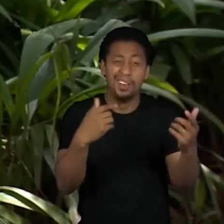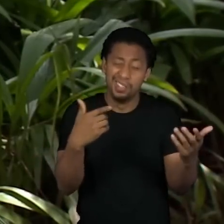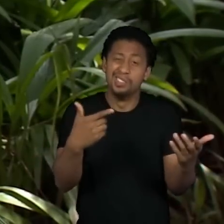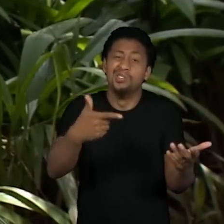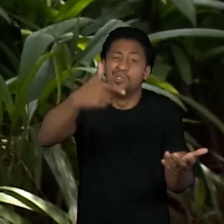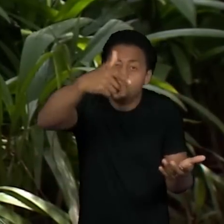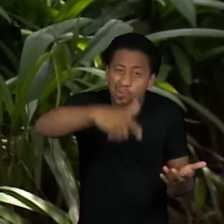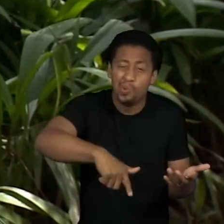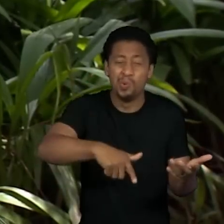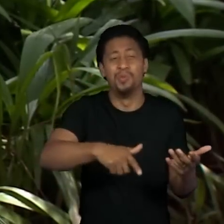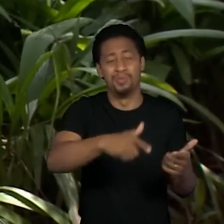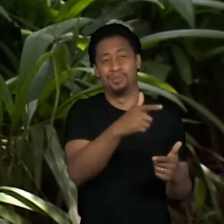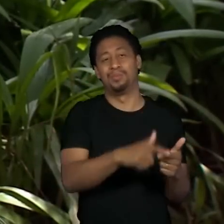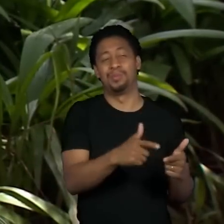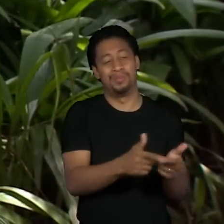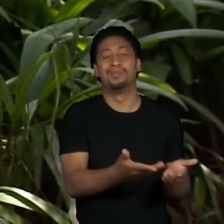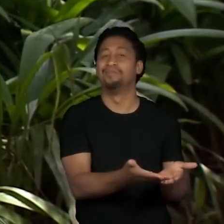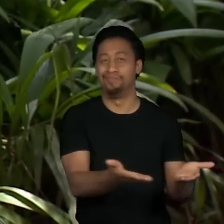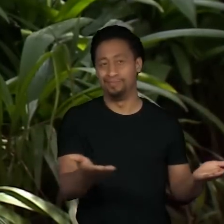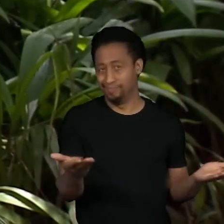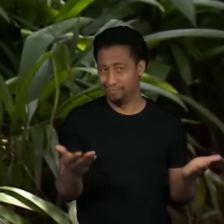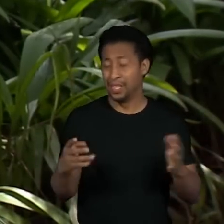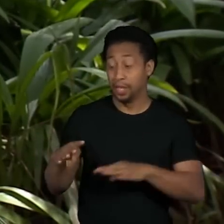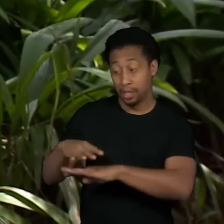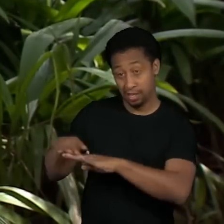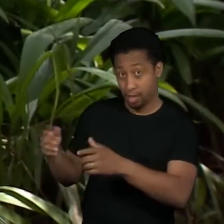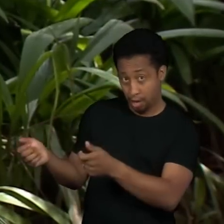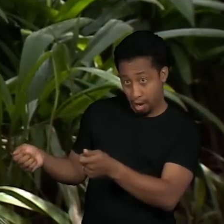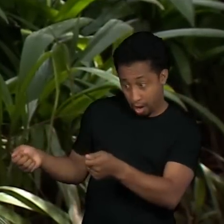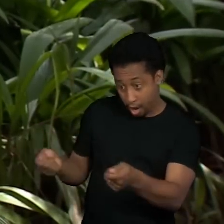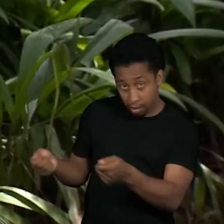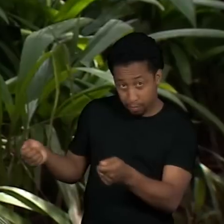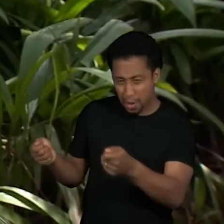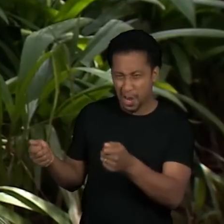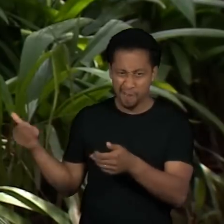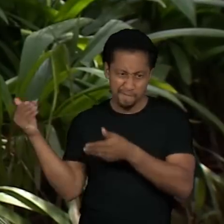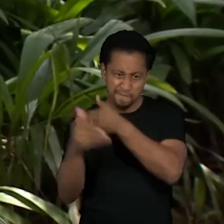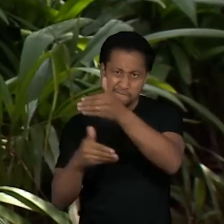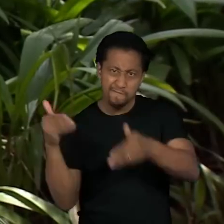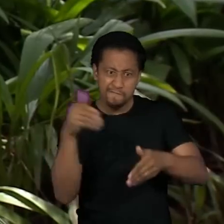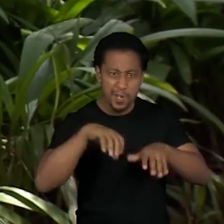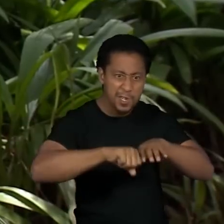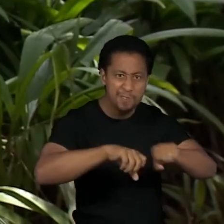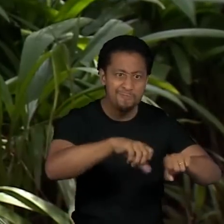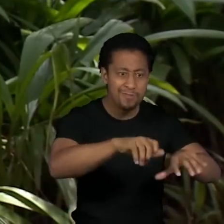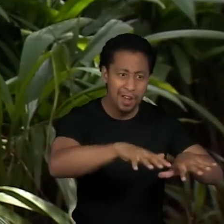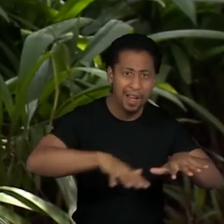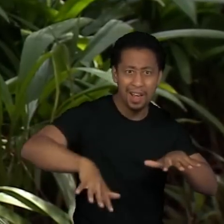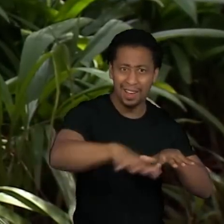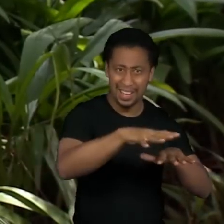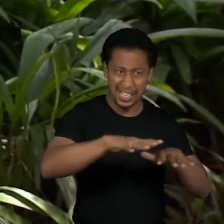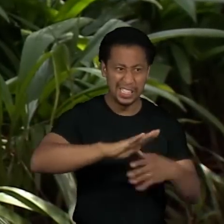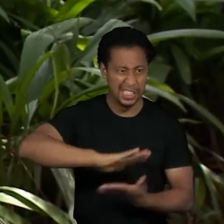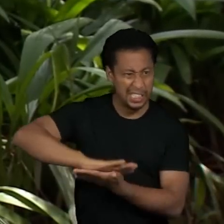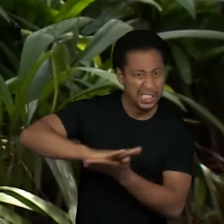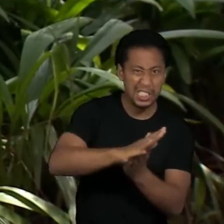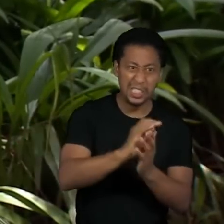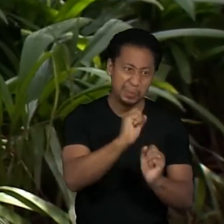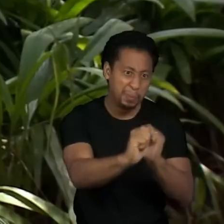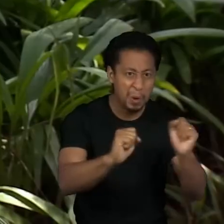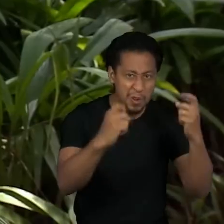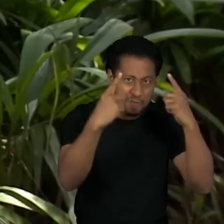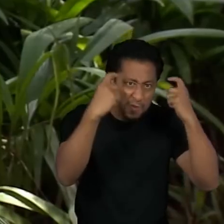grave crise humanitária. Garimpeiros invasores da terra demarcada na Amazônia causaram mortes, agressões